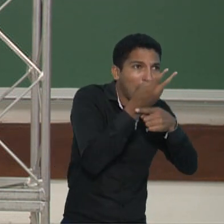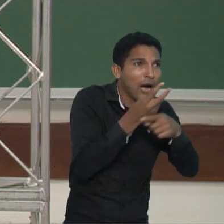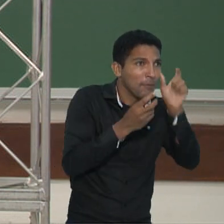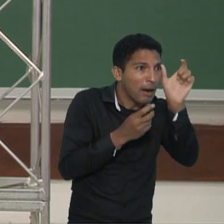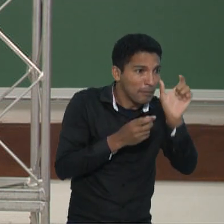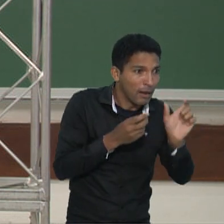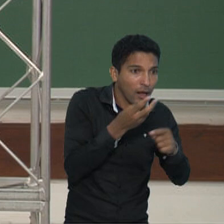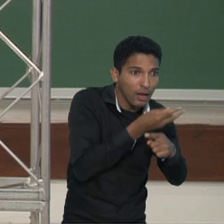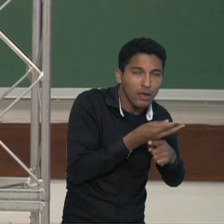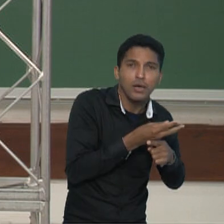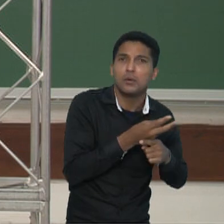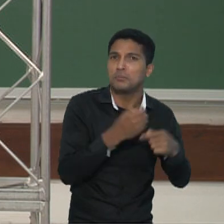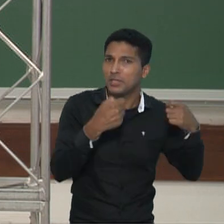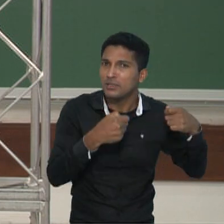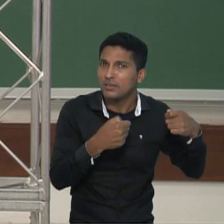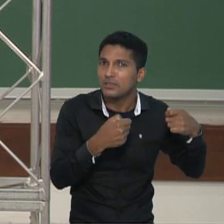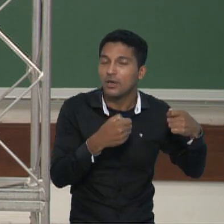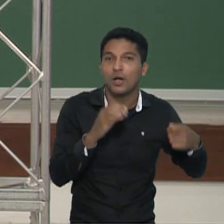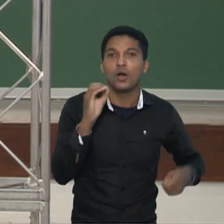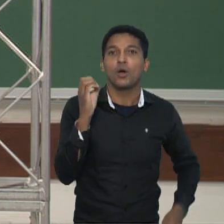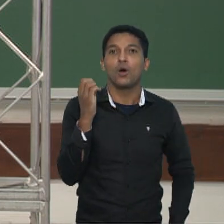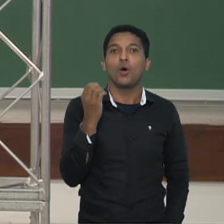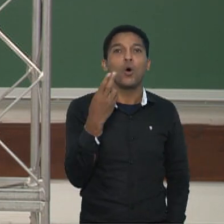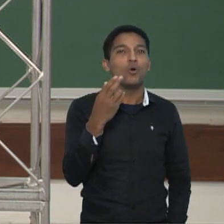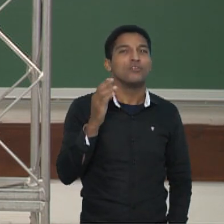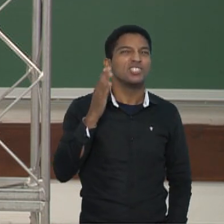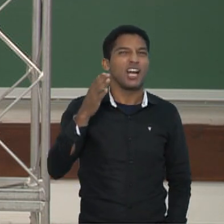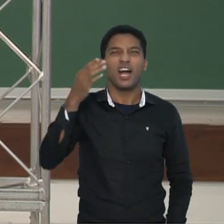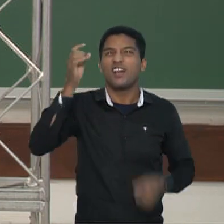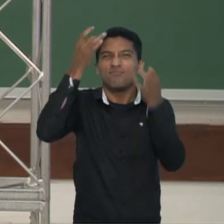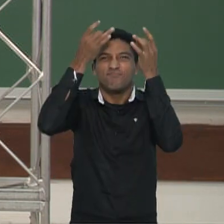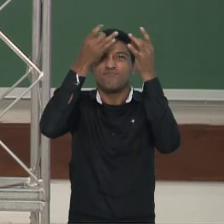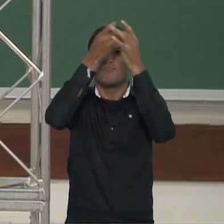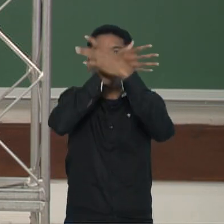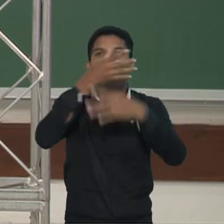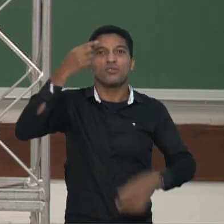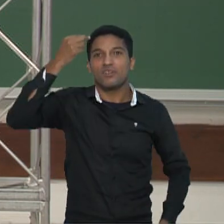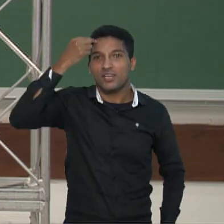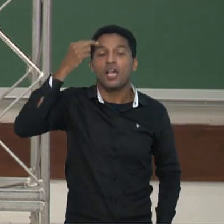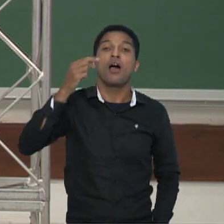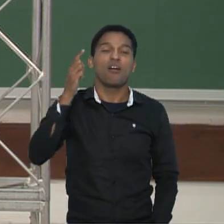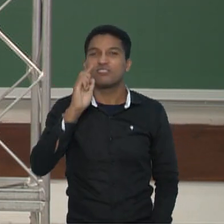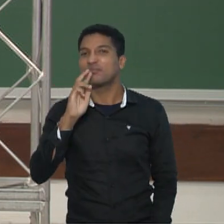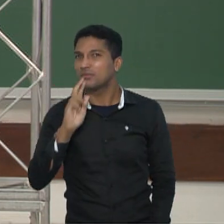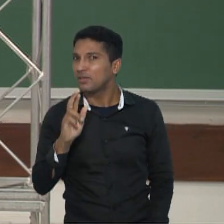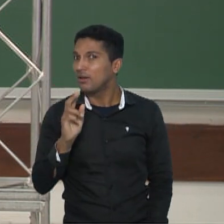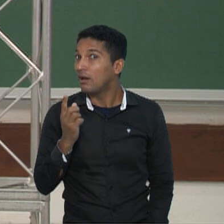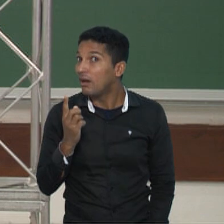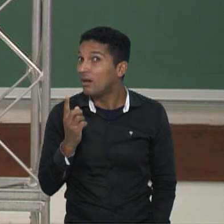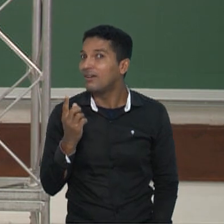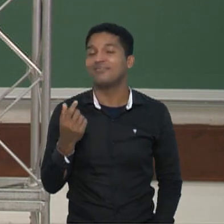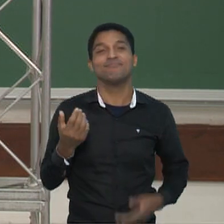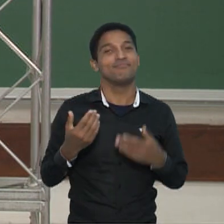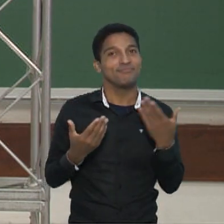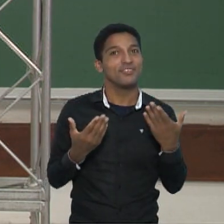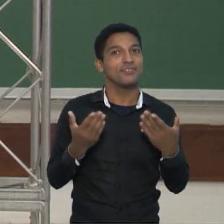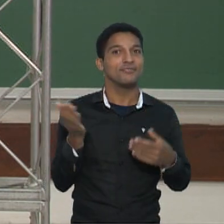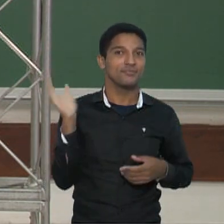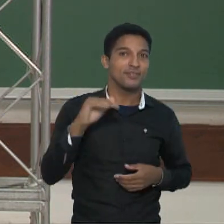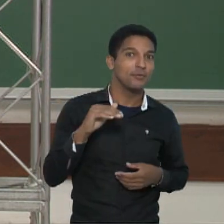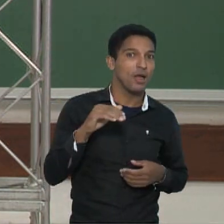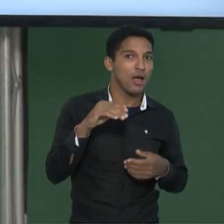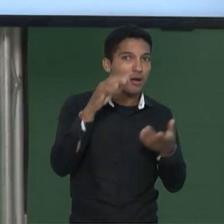de palavras? Ou ainda estava bem fresquinho na cabeça e você conseguiu responder? Vamos conferir? Olha